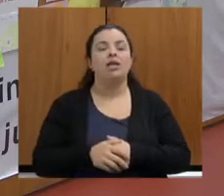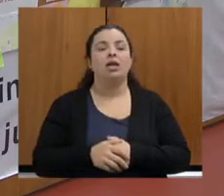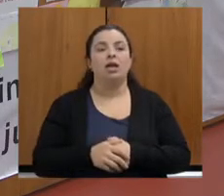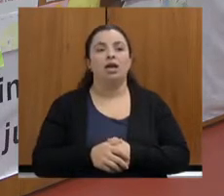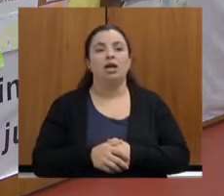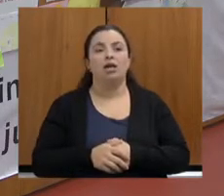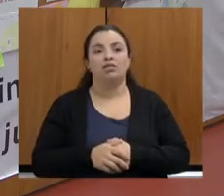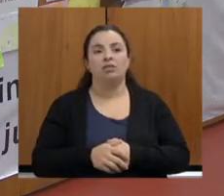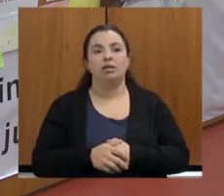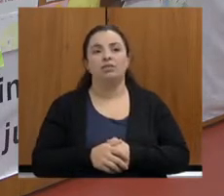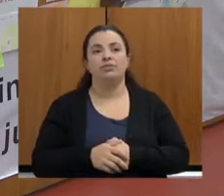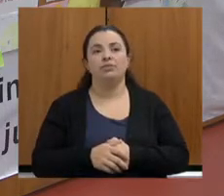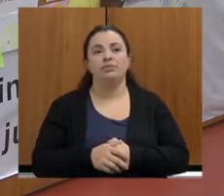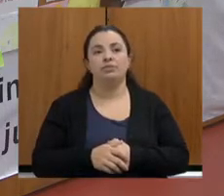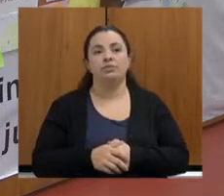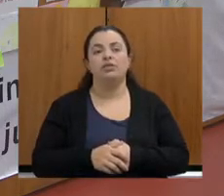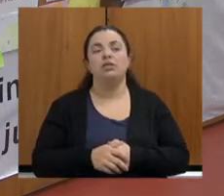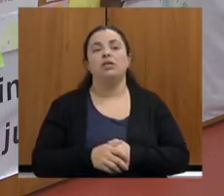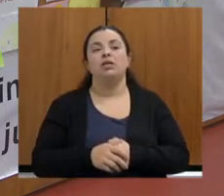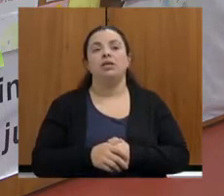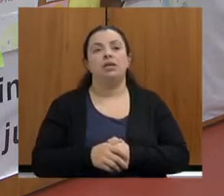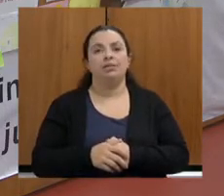e Fala Zé